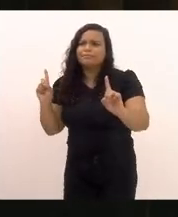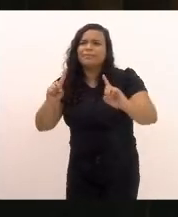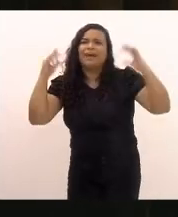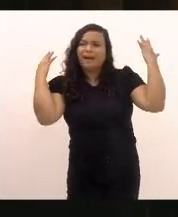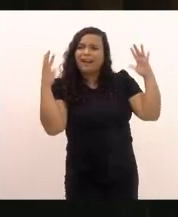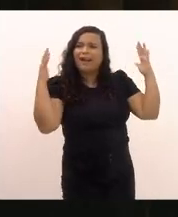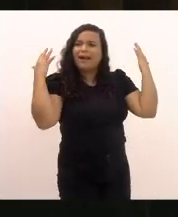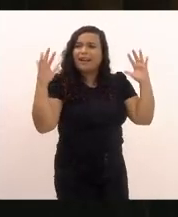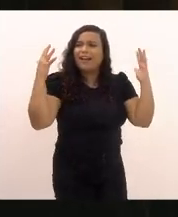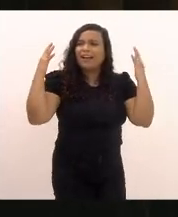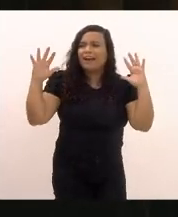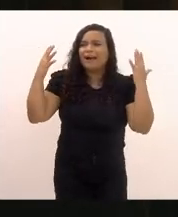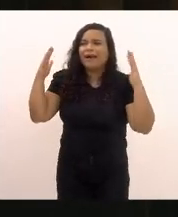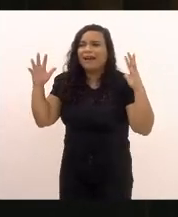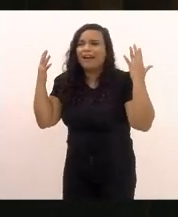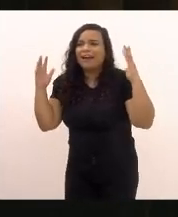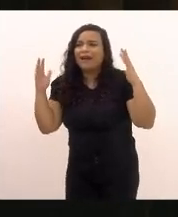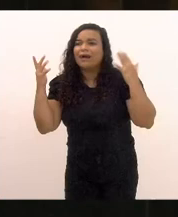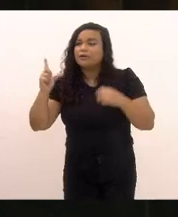palmas para ele.